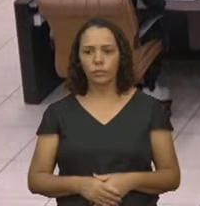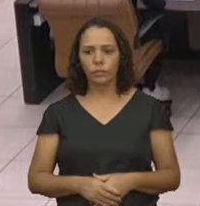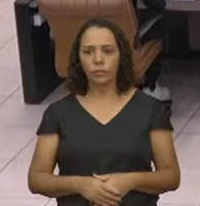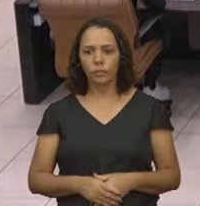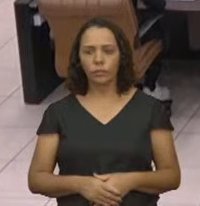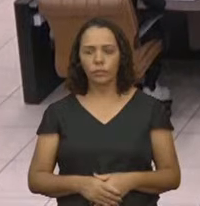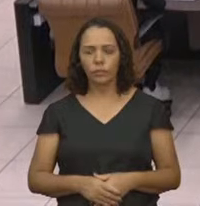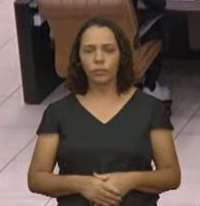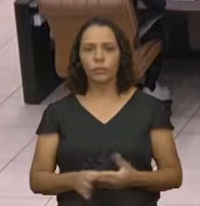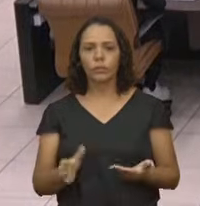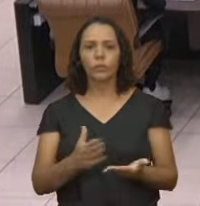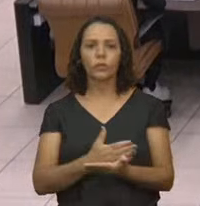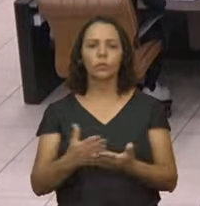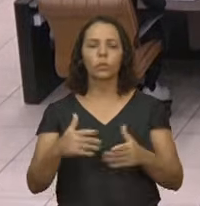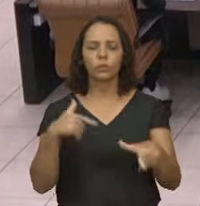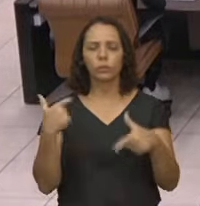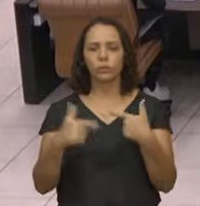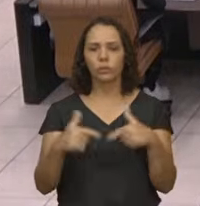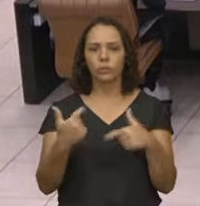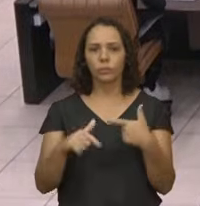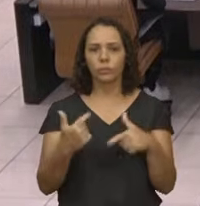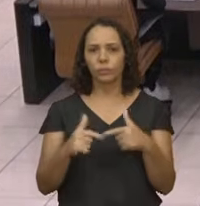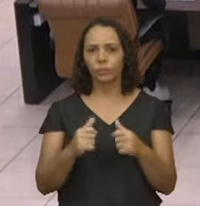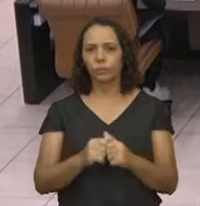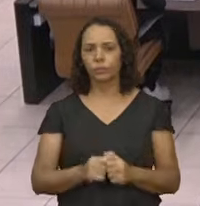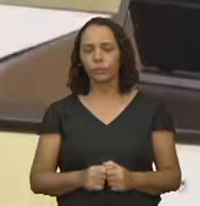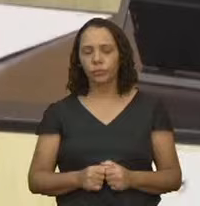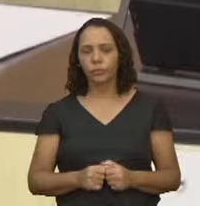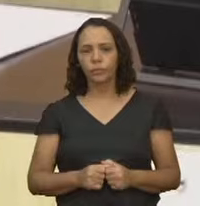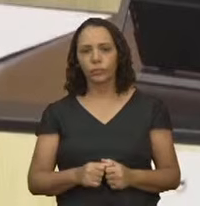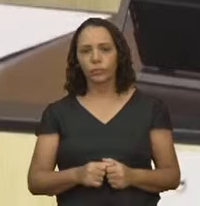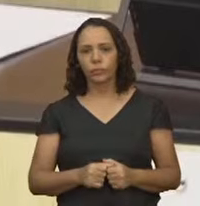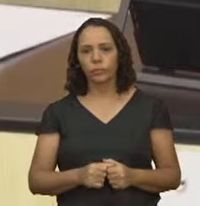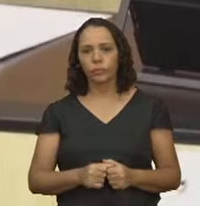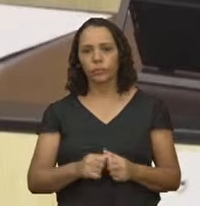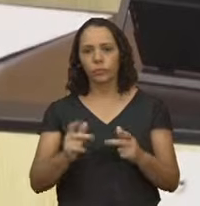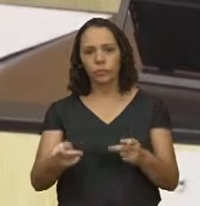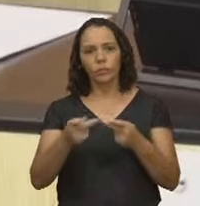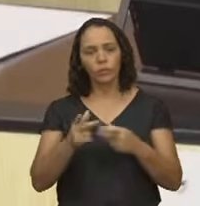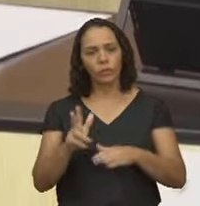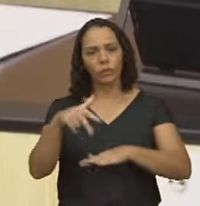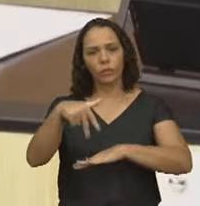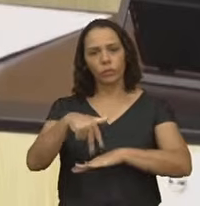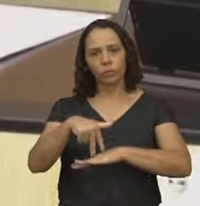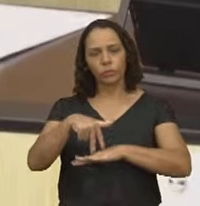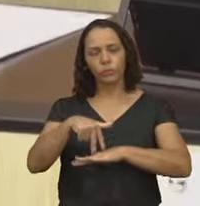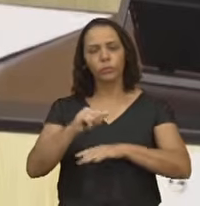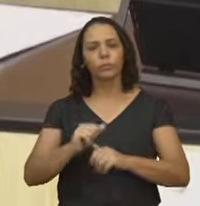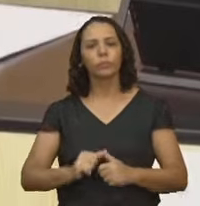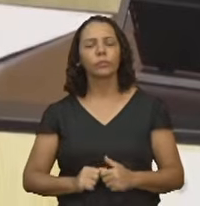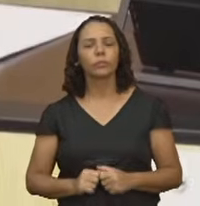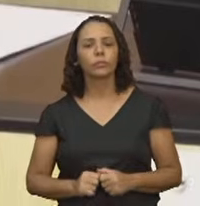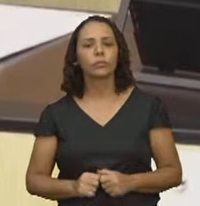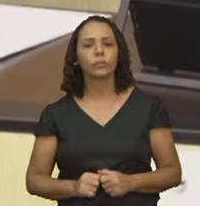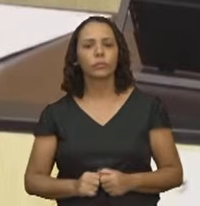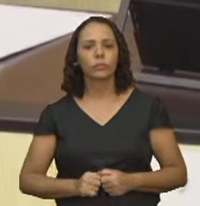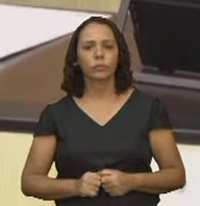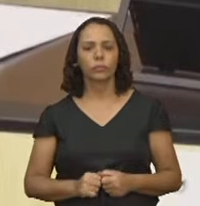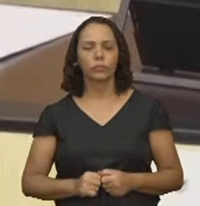Dando início aos nossos trabalhos, convido a ocupar a tribuna dessa Casa